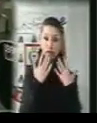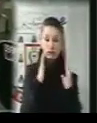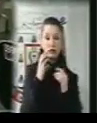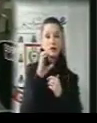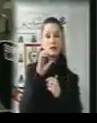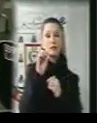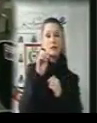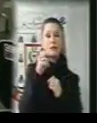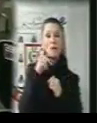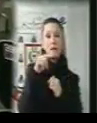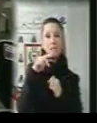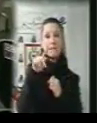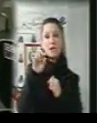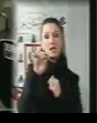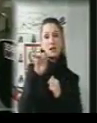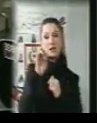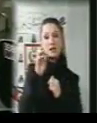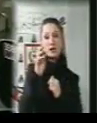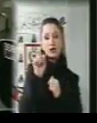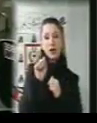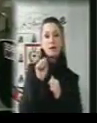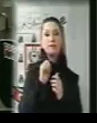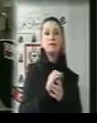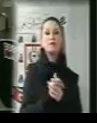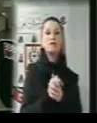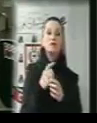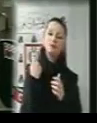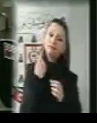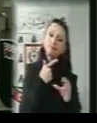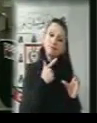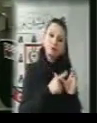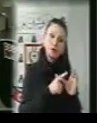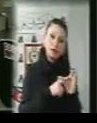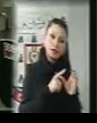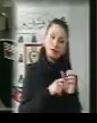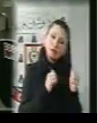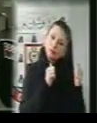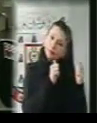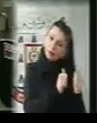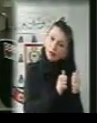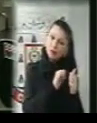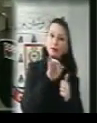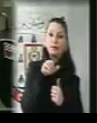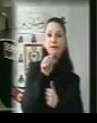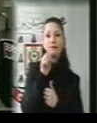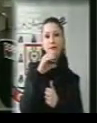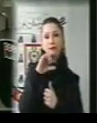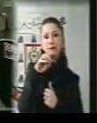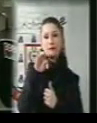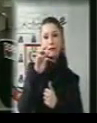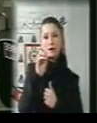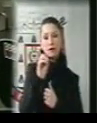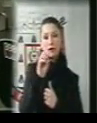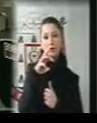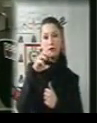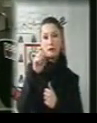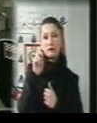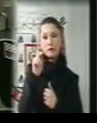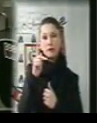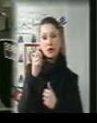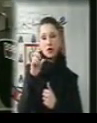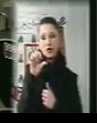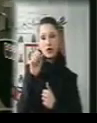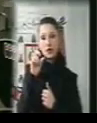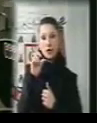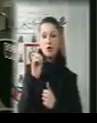Cooperja, à cooperativa aqui do nosso município vizinho, Jacinto Machado, porque é de